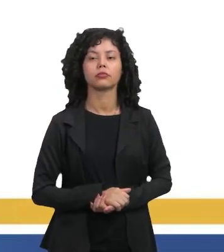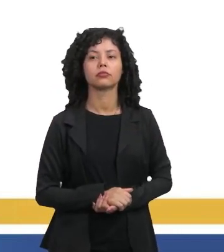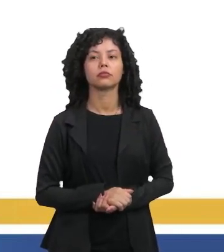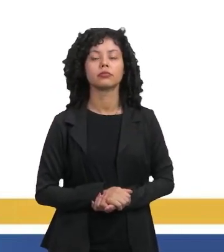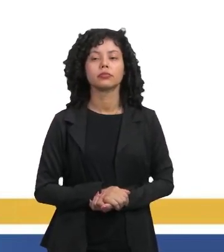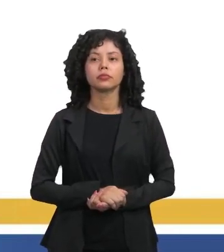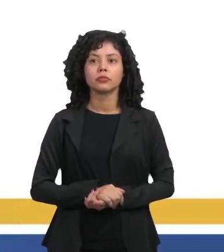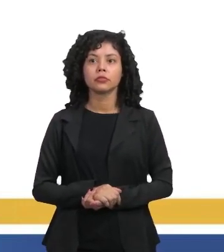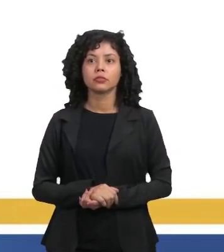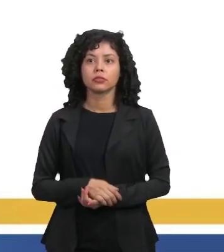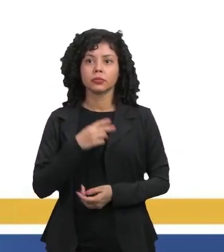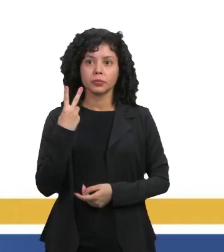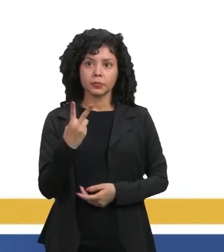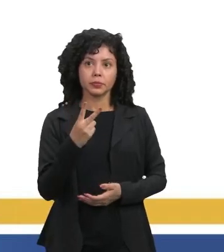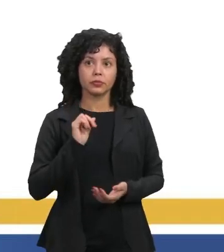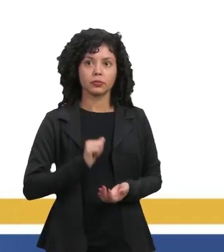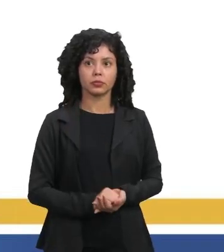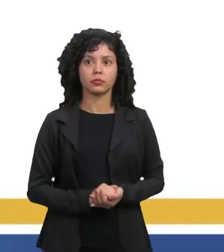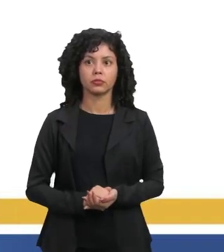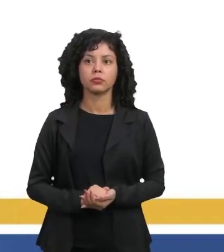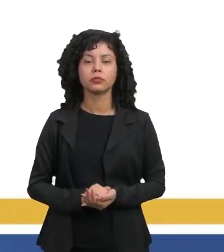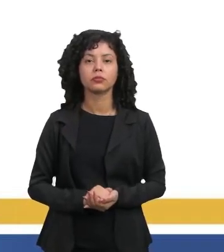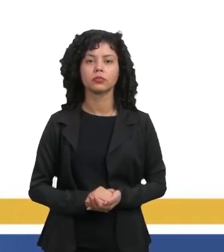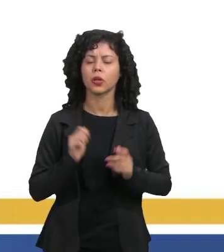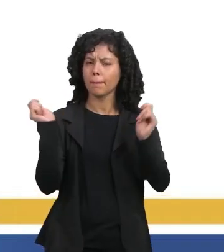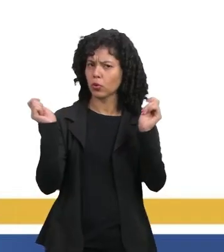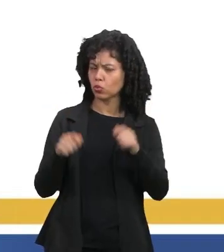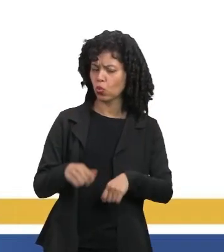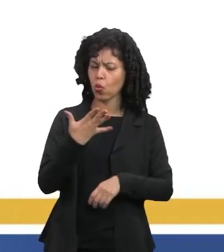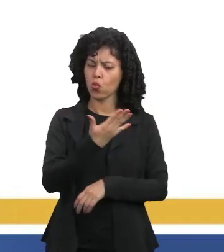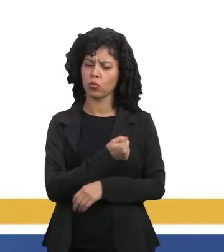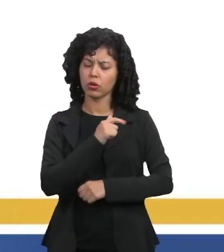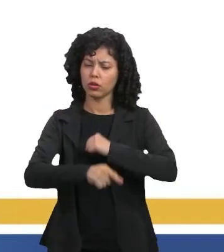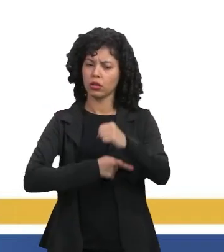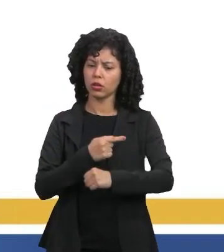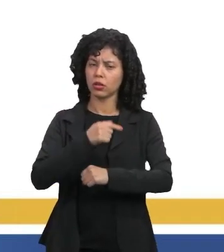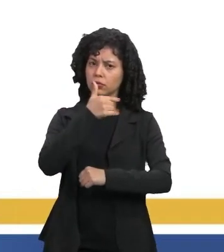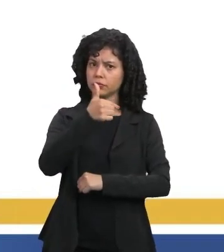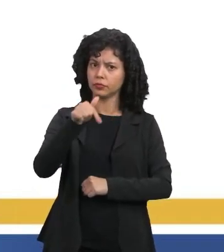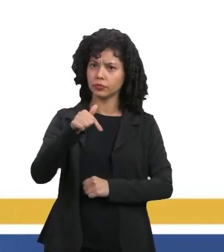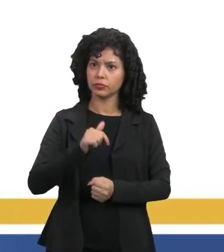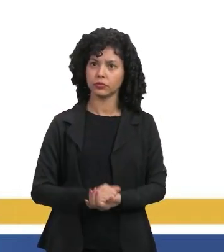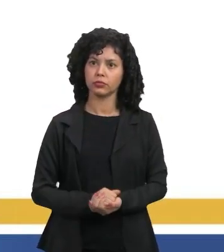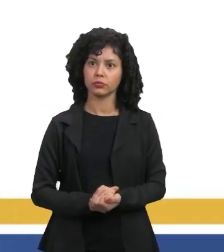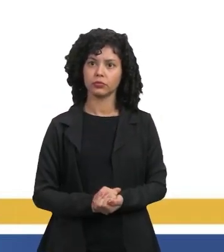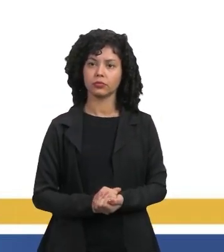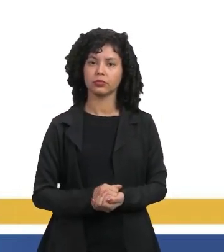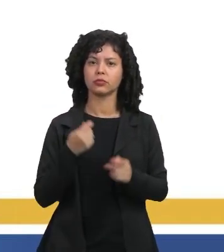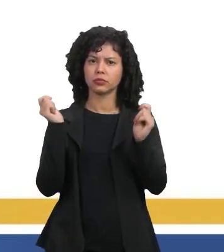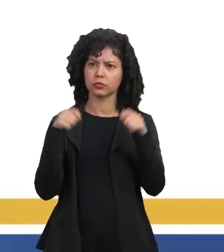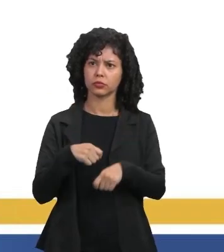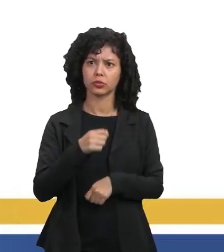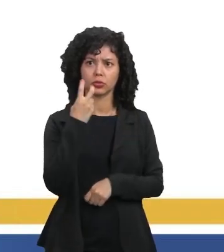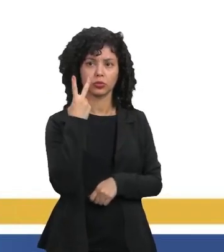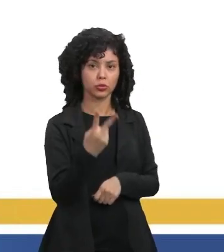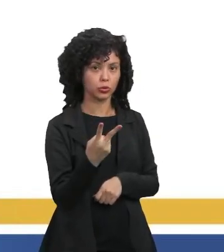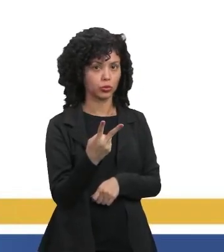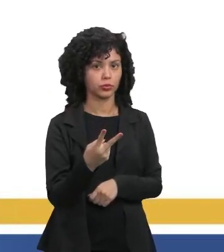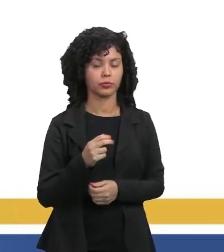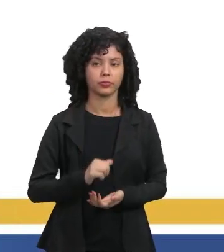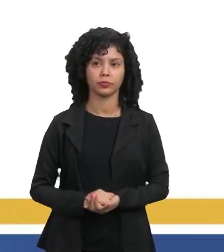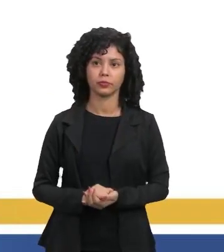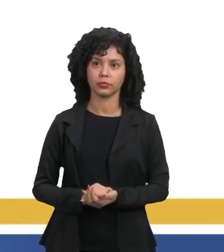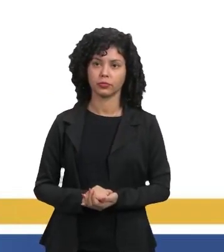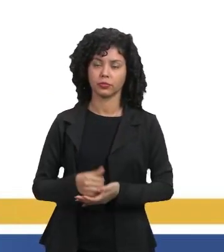Tá? 2. O cloro possui um número atômico 17 e possui dois